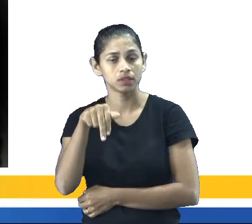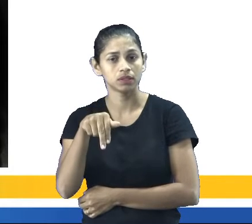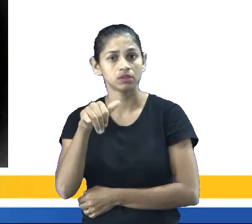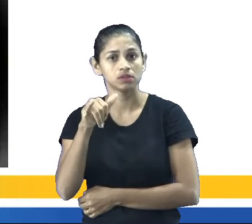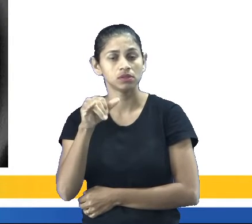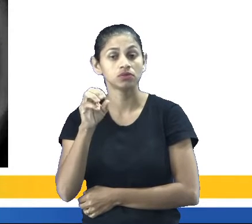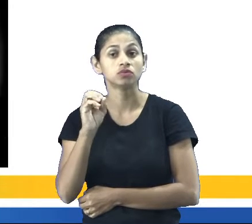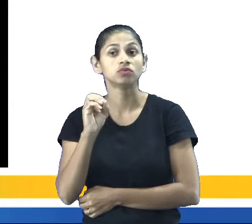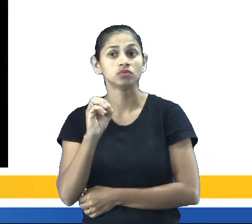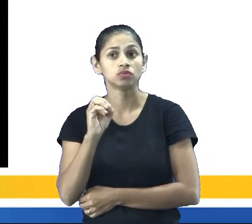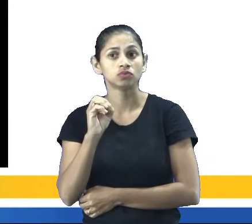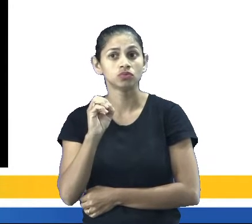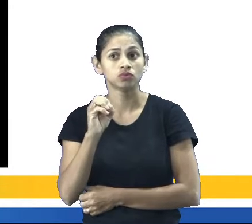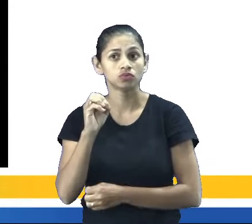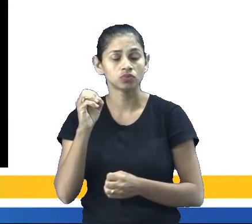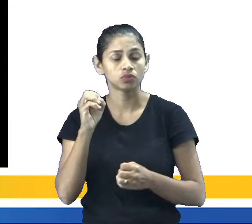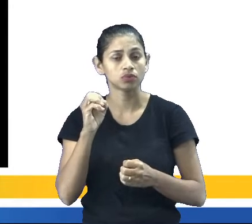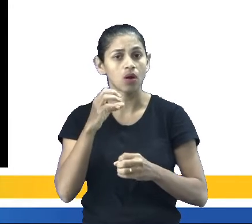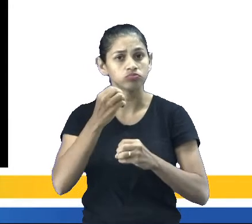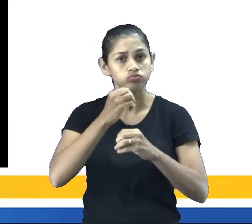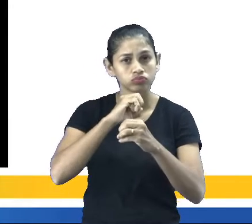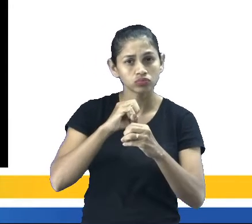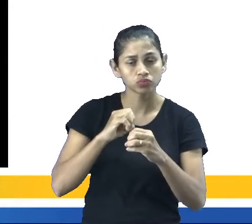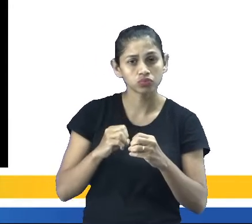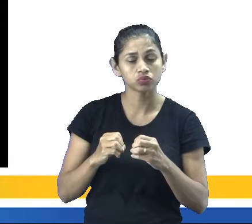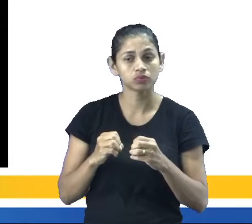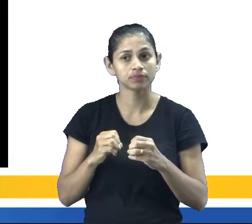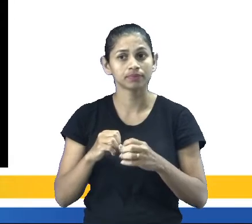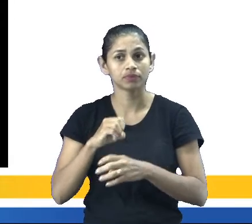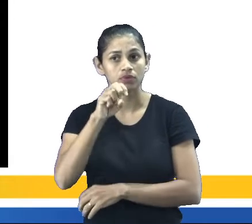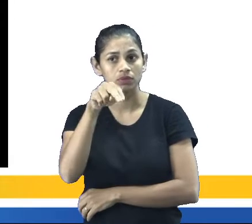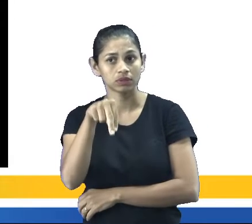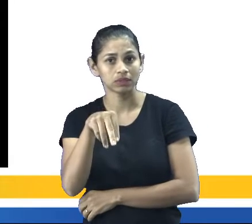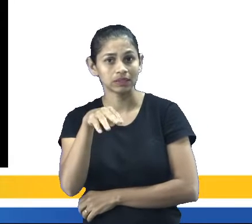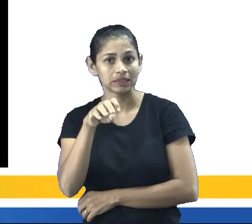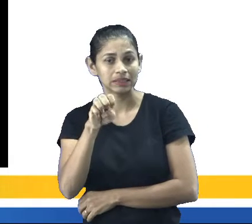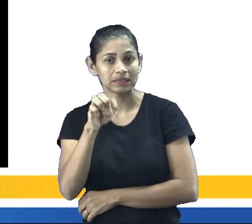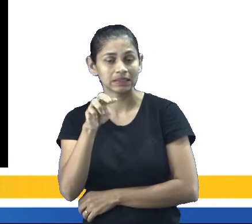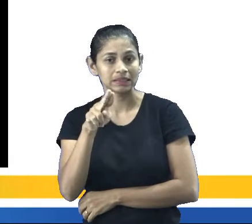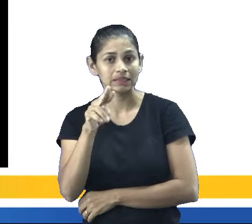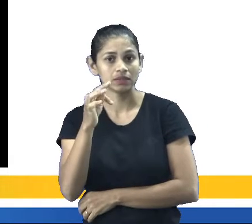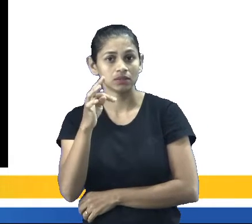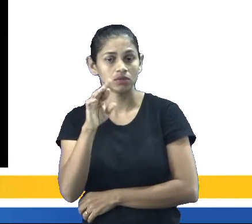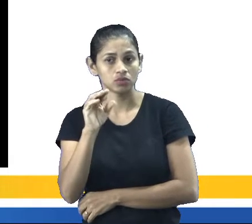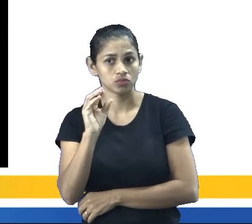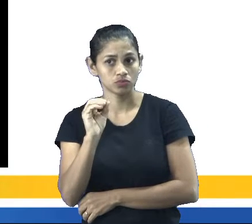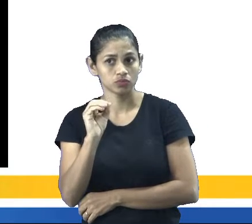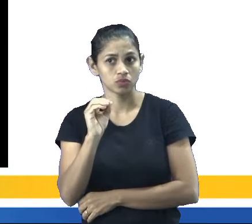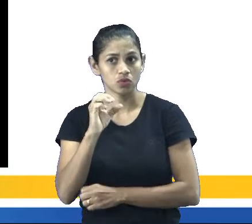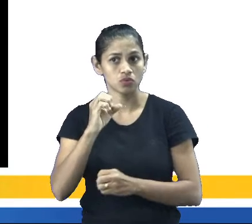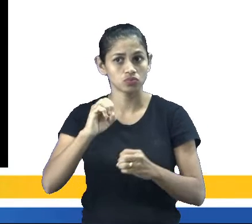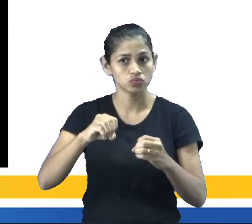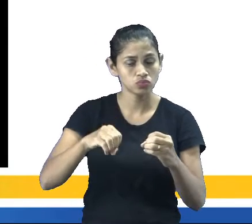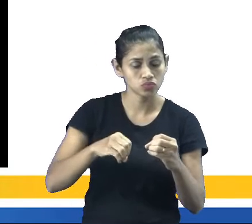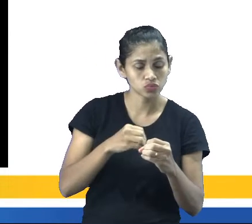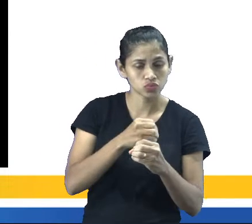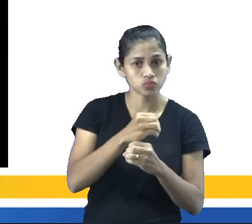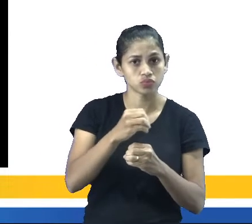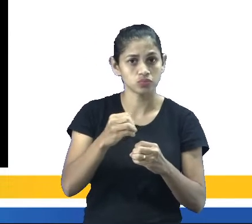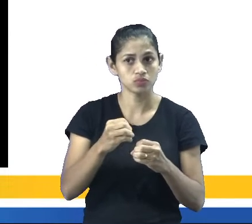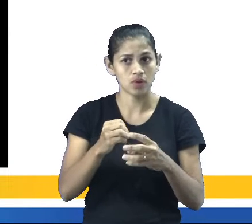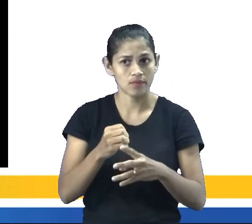ser bombardeado por nêutrons e ele vai se dividir ali em núcleos menores, né? Então, o urânio, ele vai sendo